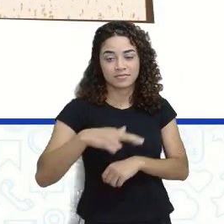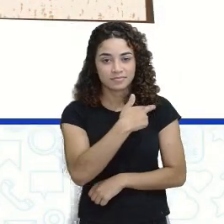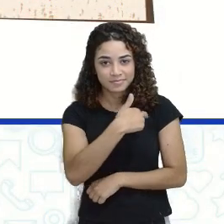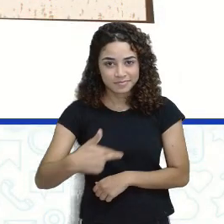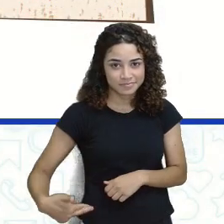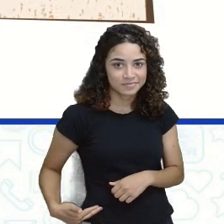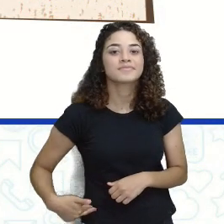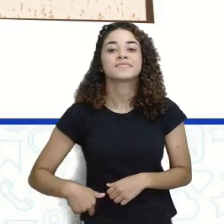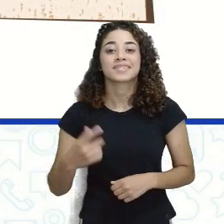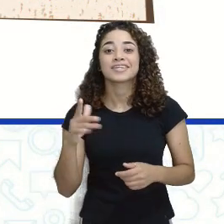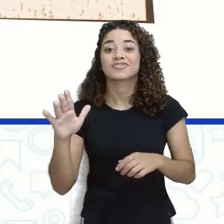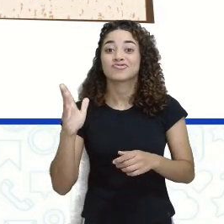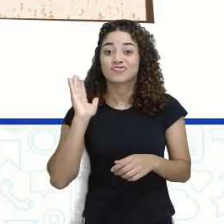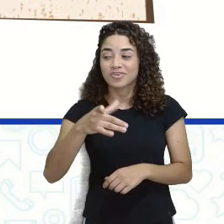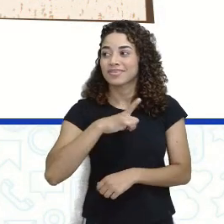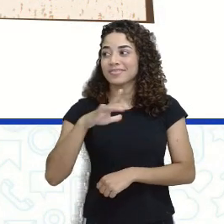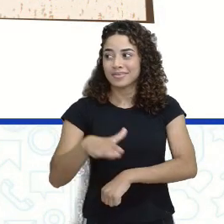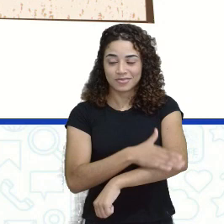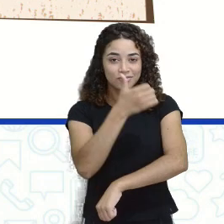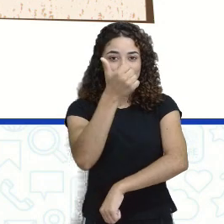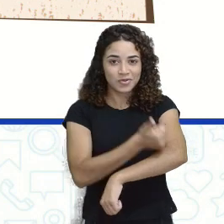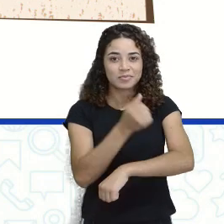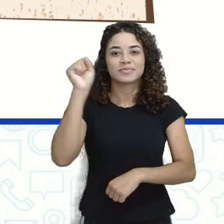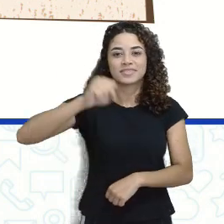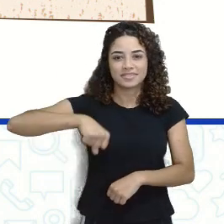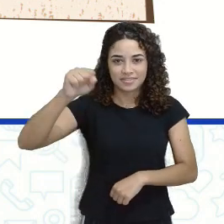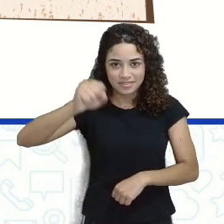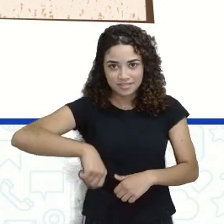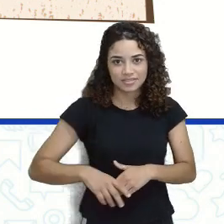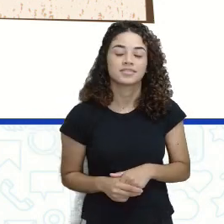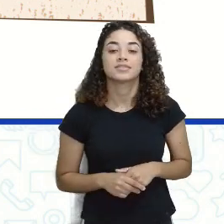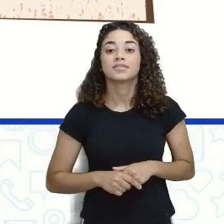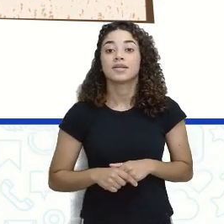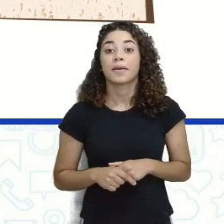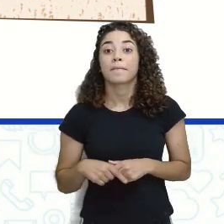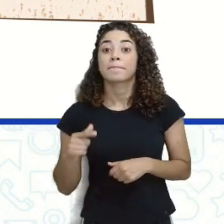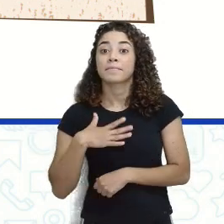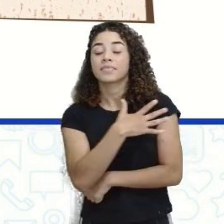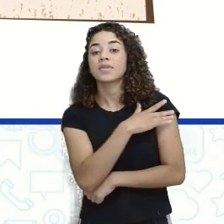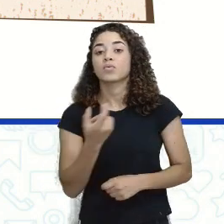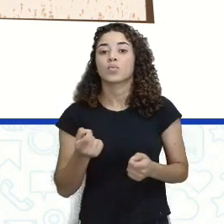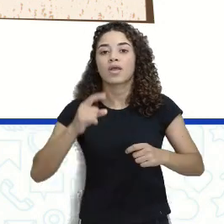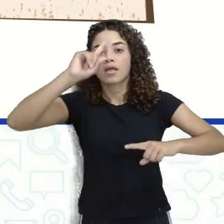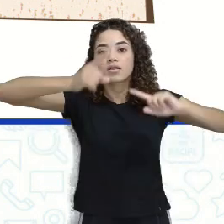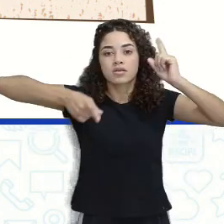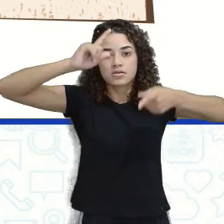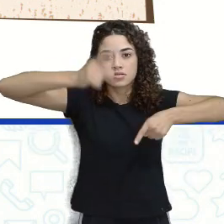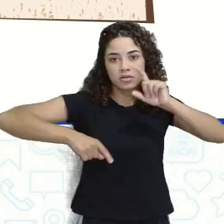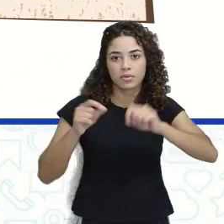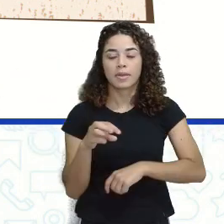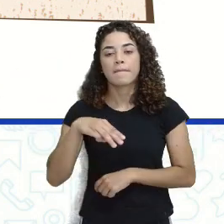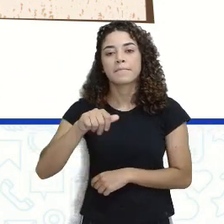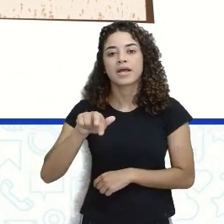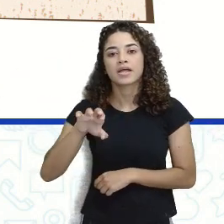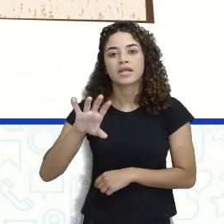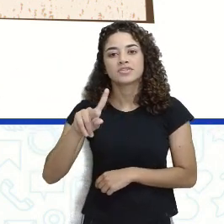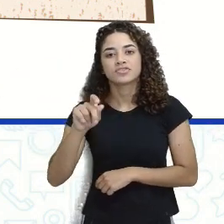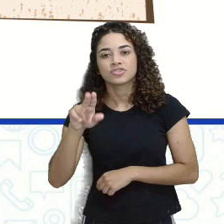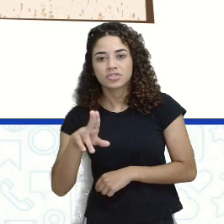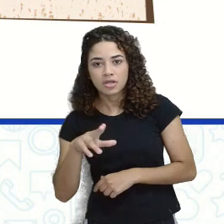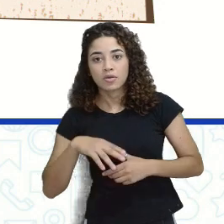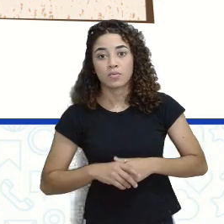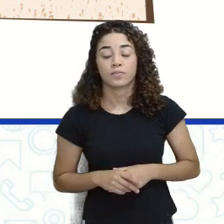de um golpe, né? O golpe militar ali empreendido sob a liderança do Marechal Deodoro